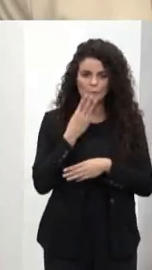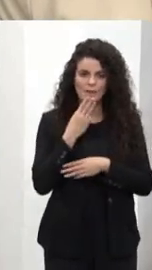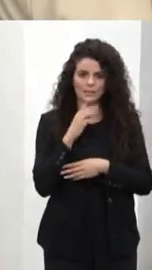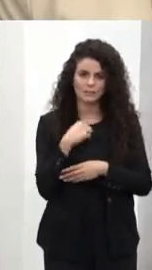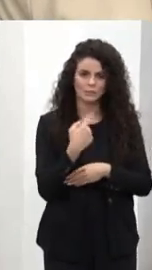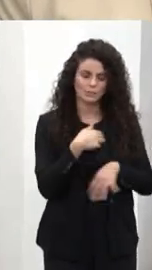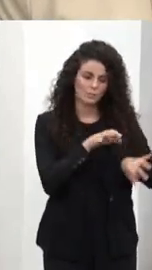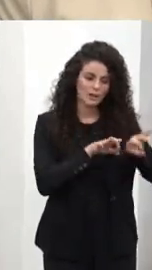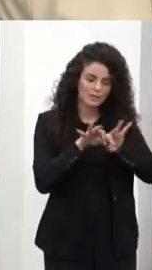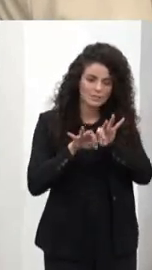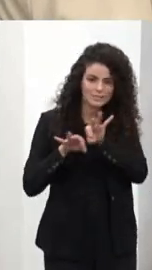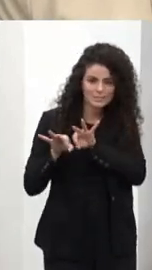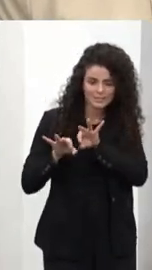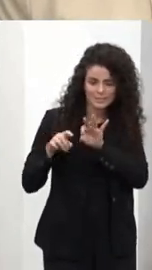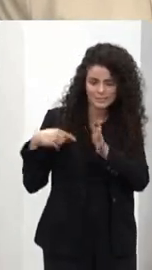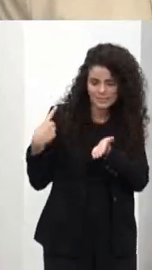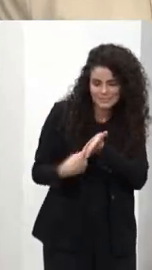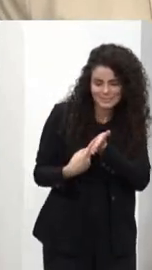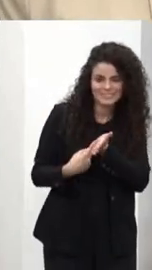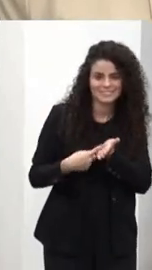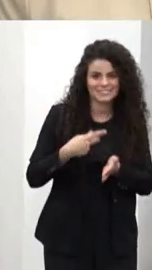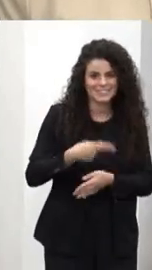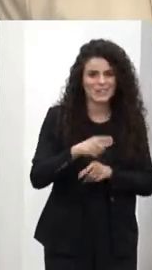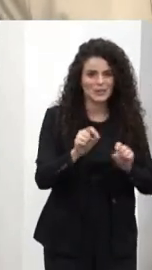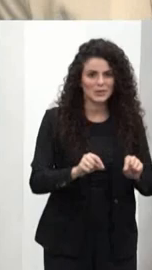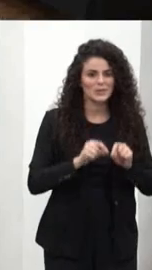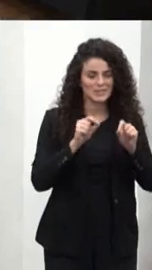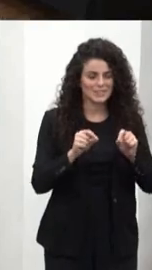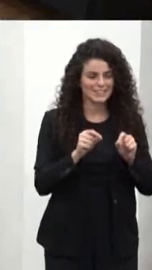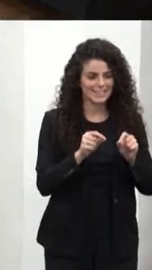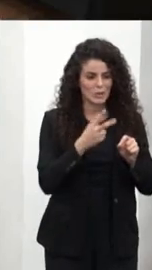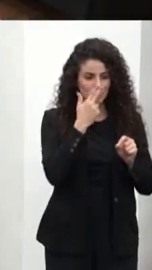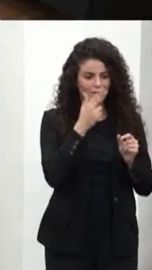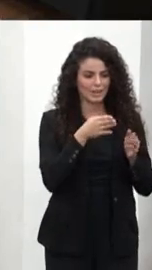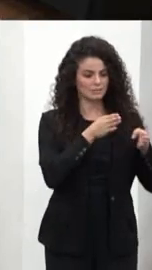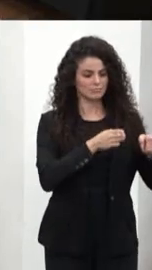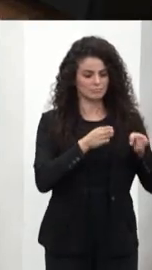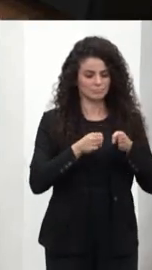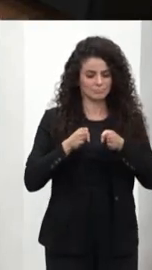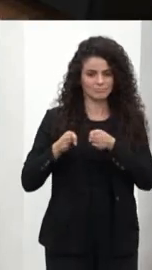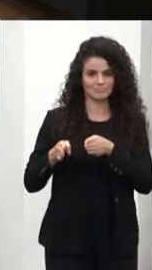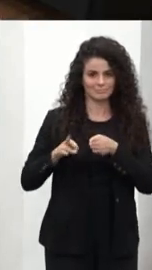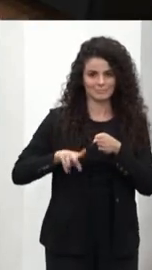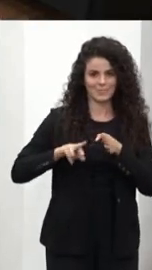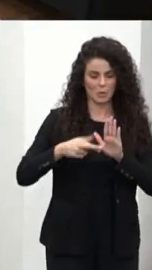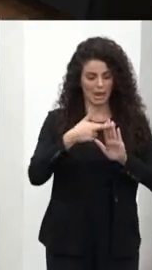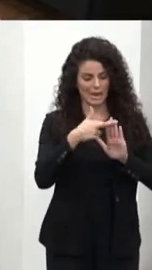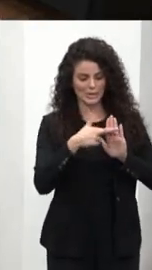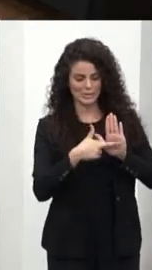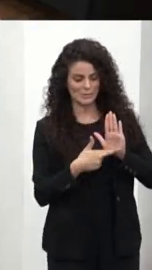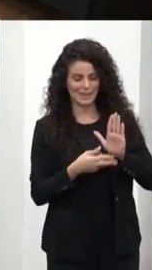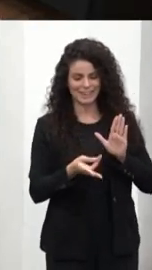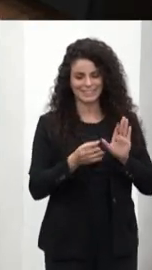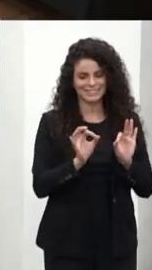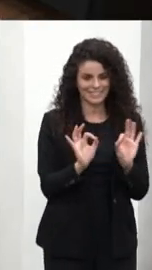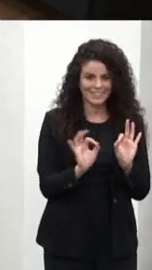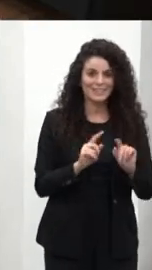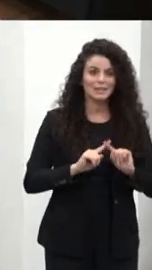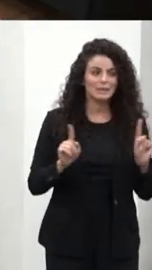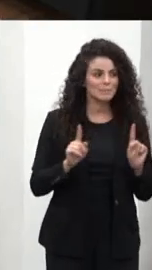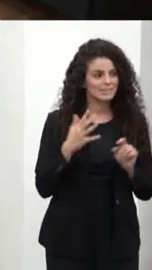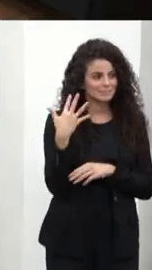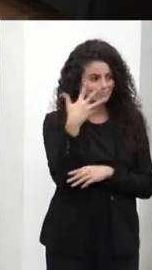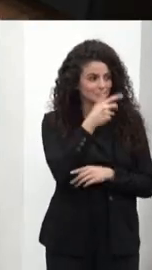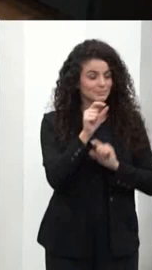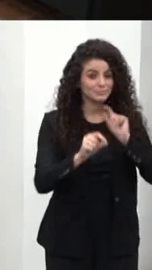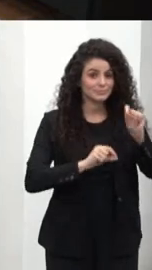a gente tem um combinado aqui na casa que é um ritual Mário Mota Não tá nada no Regimento nada mas é o ritual e eu acho que ele é